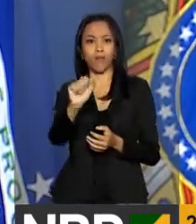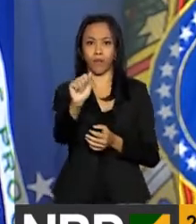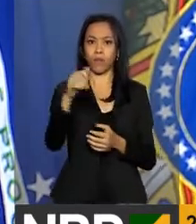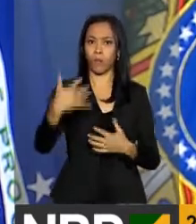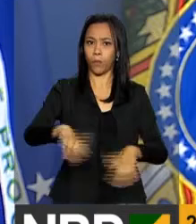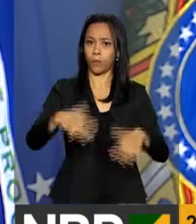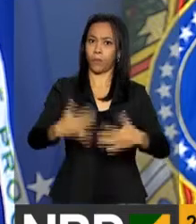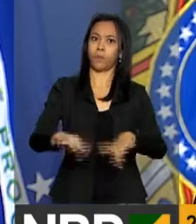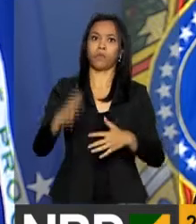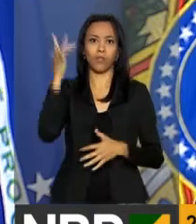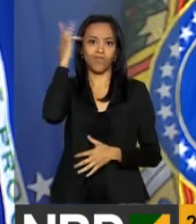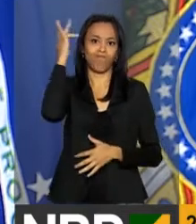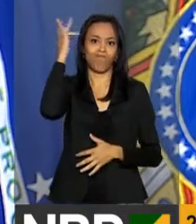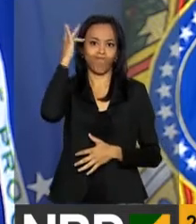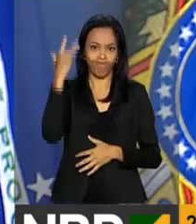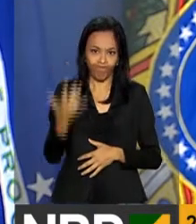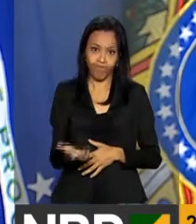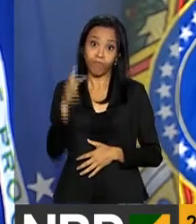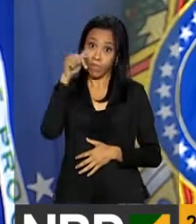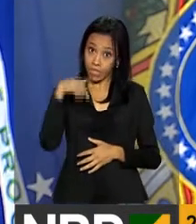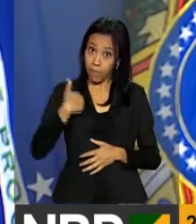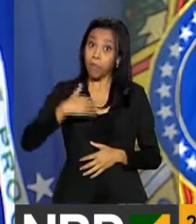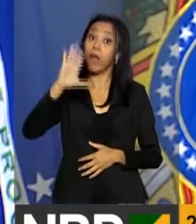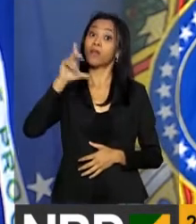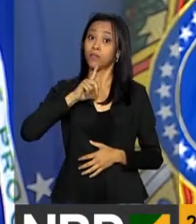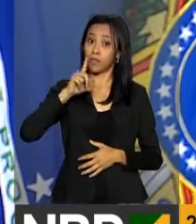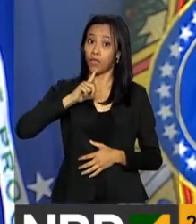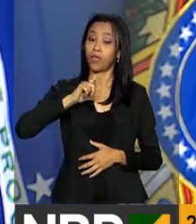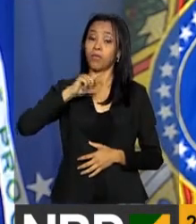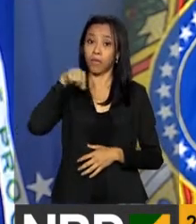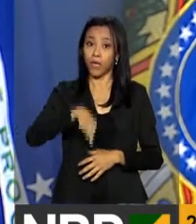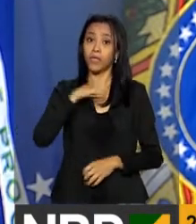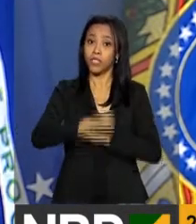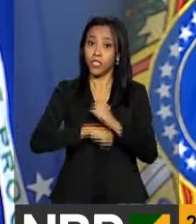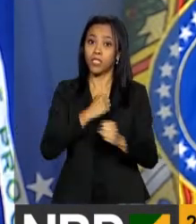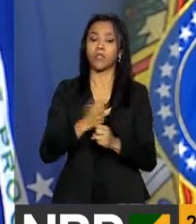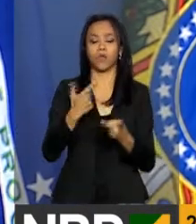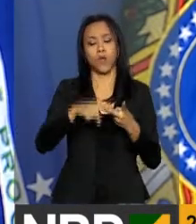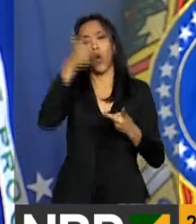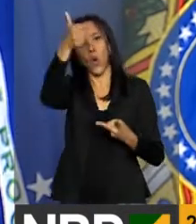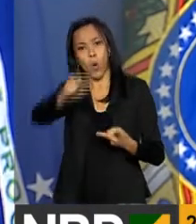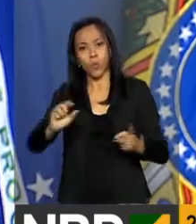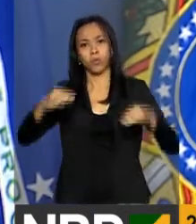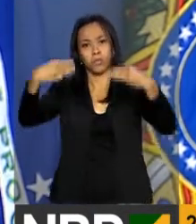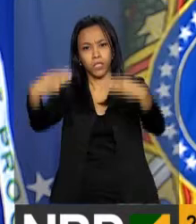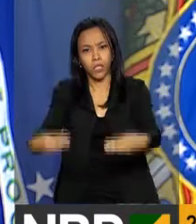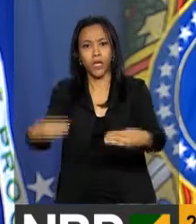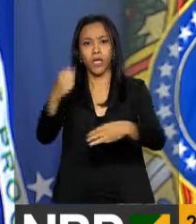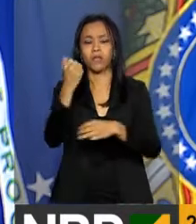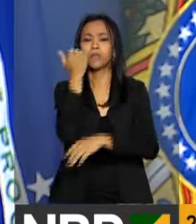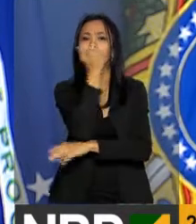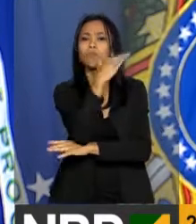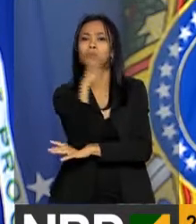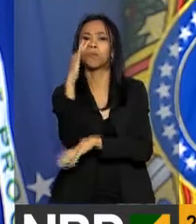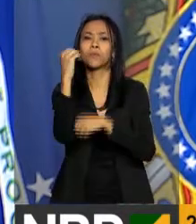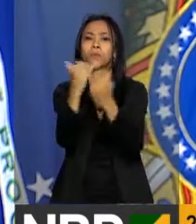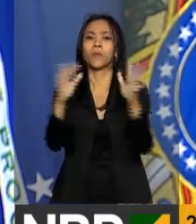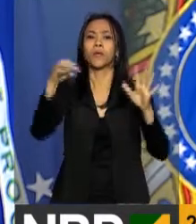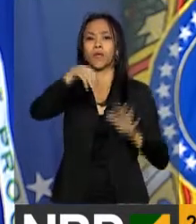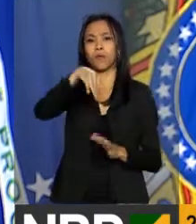prevista neste ano não preciso falar do ministério do meio ambiente é interessante muitas e muitas vezes